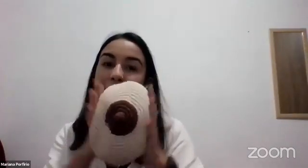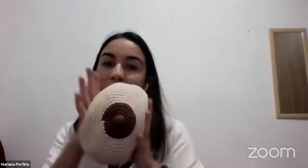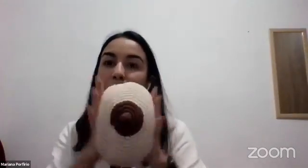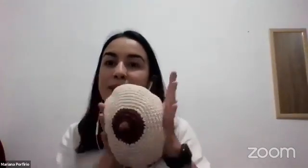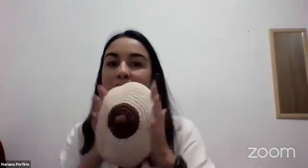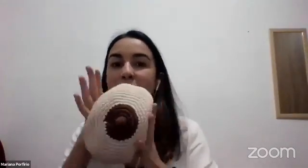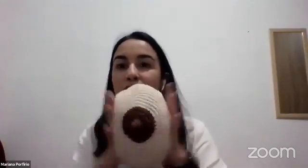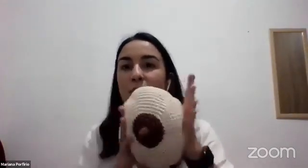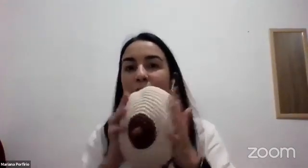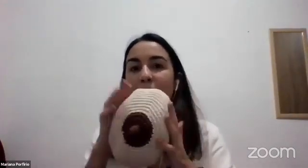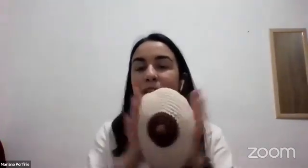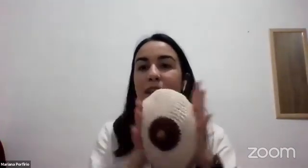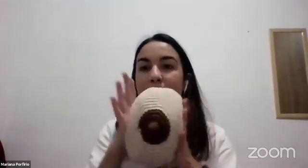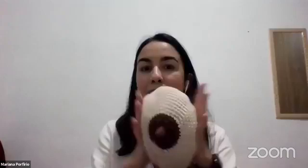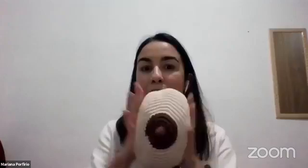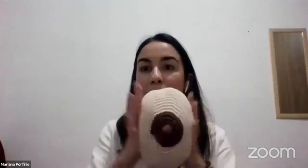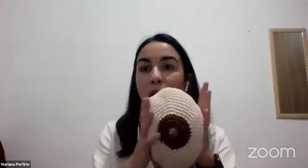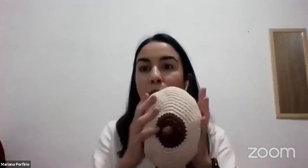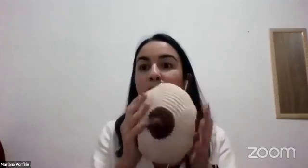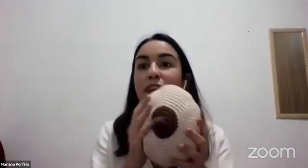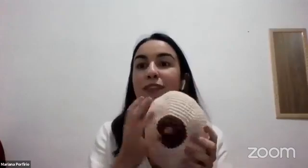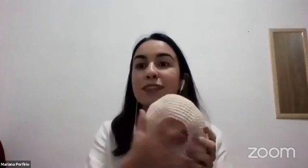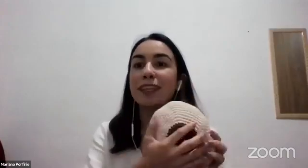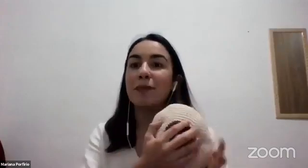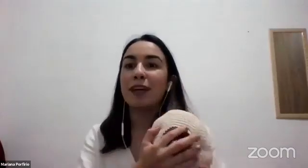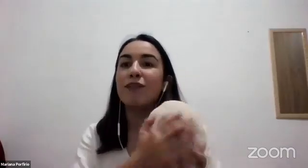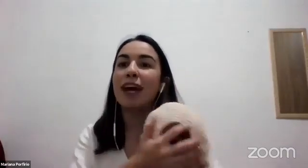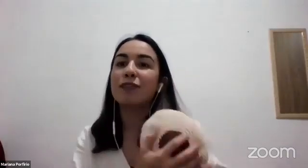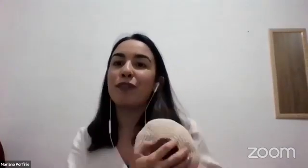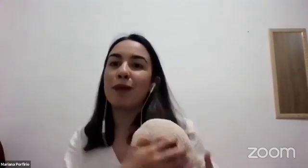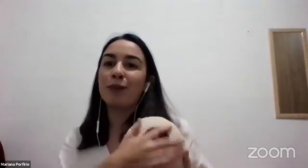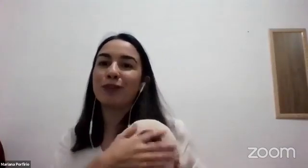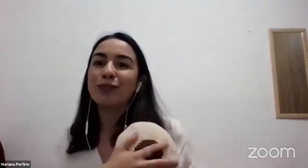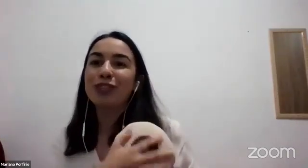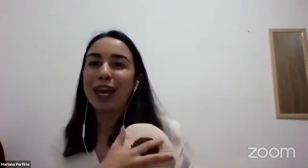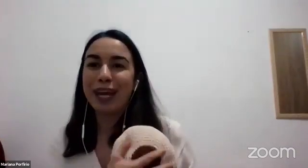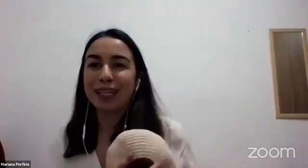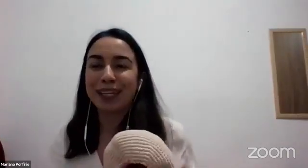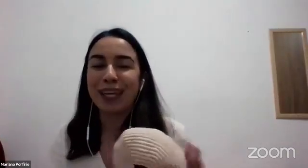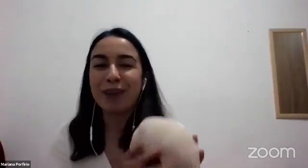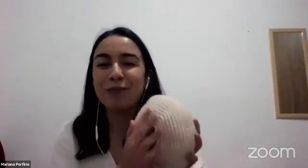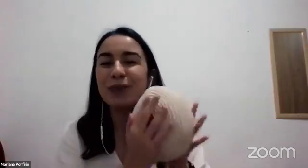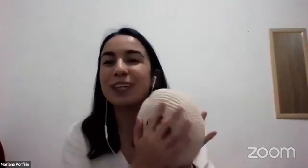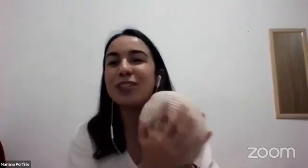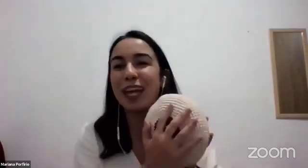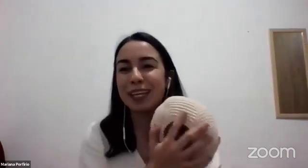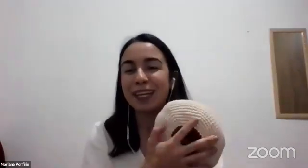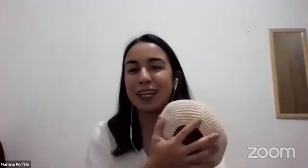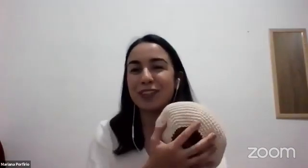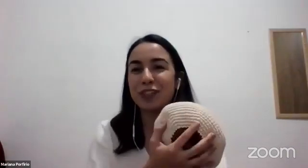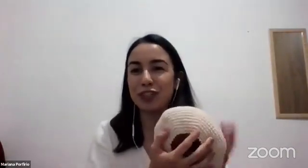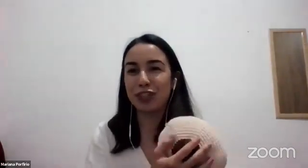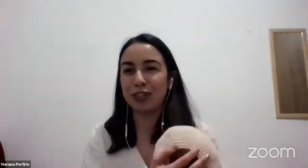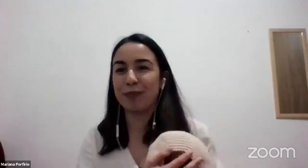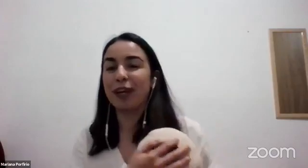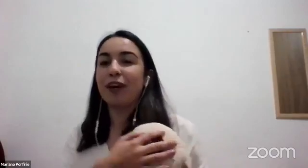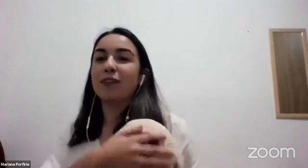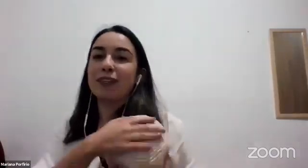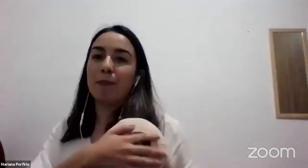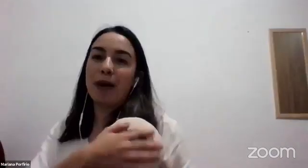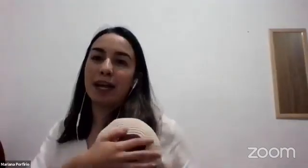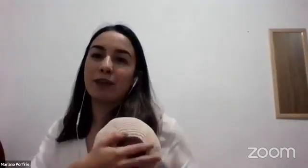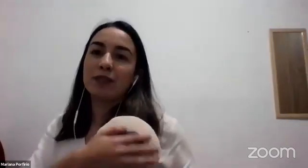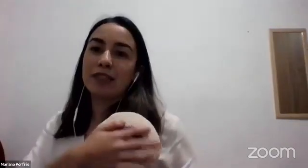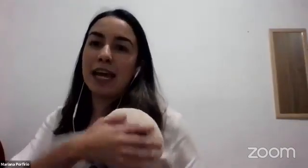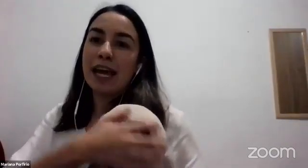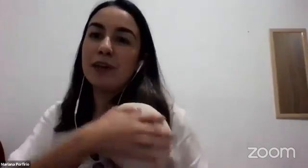e faz essa massagem mais lateral, e você também faz o famoso shake, né, o milkshake que a gente chama.